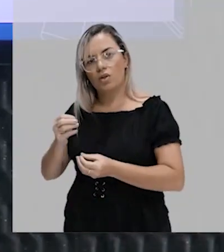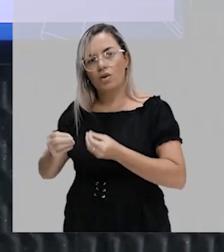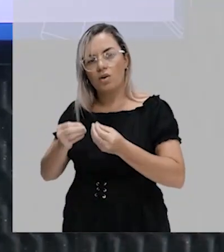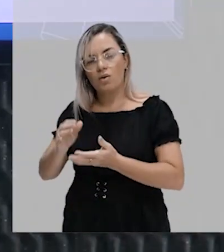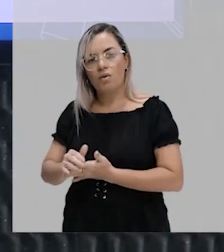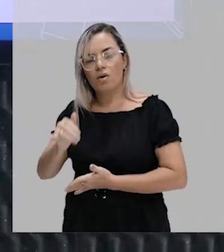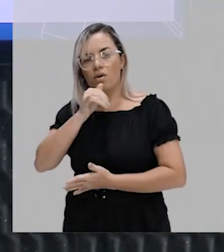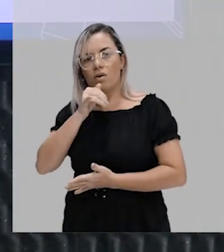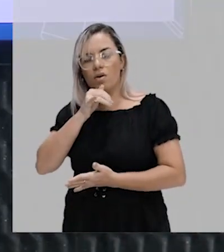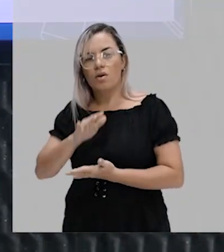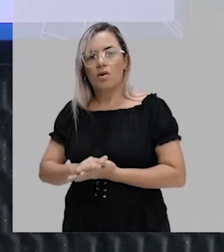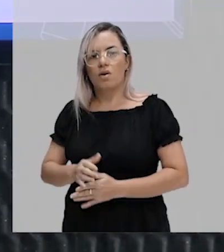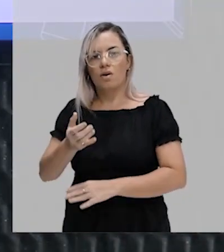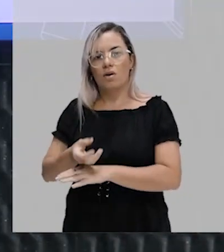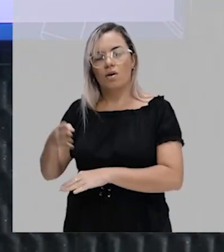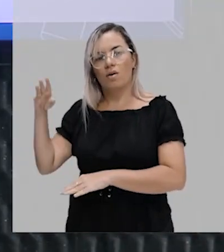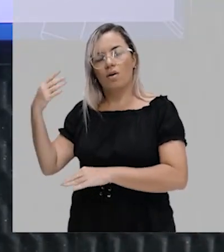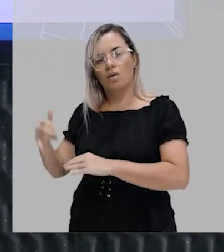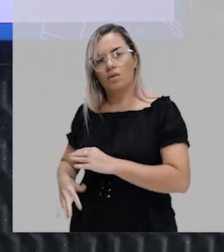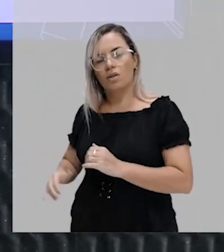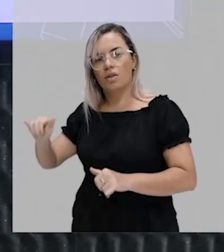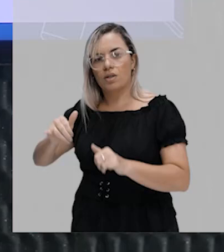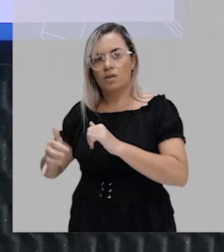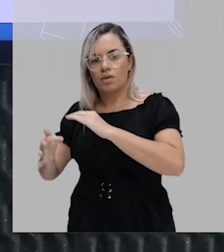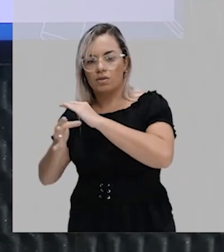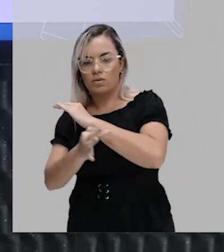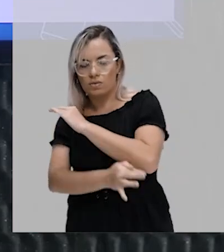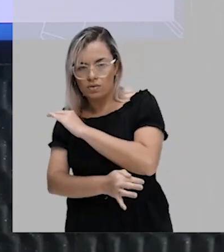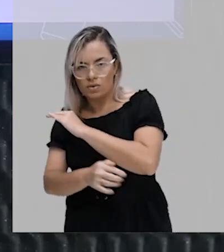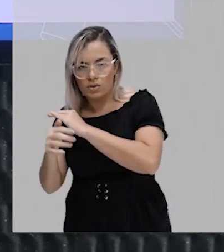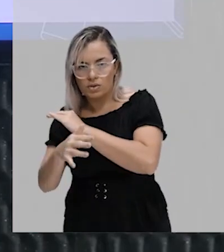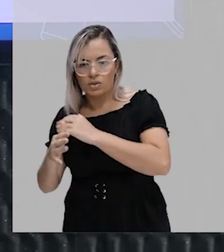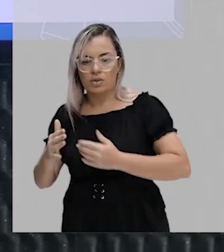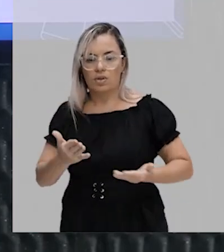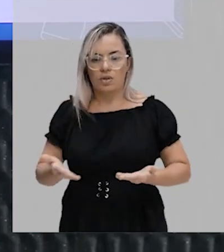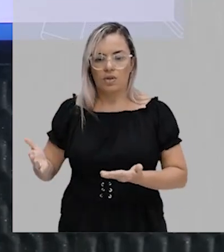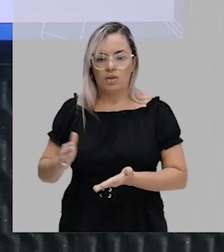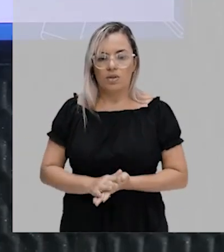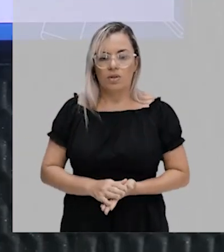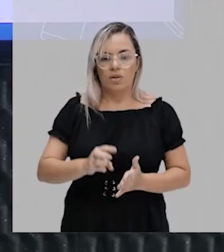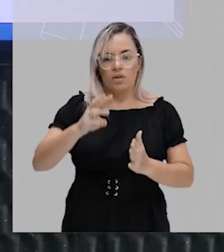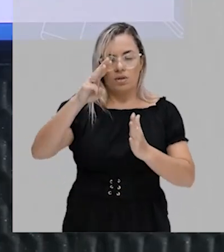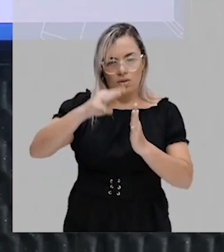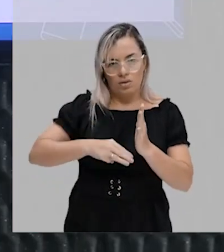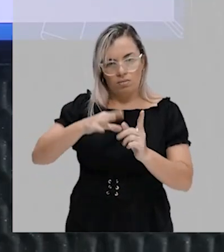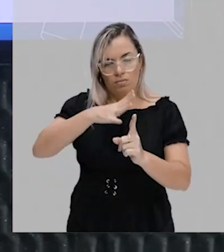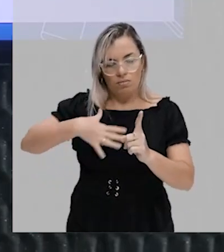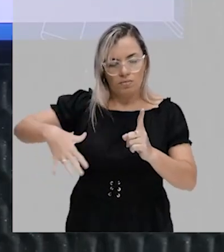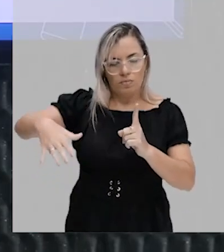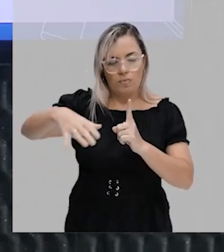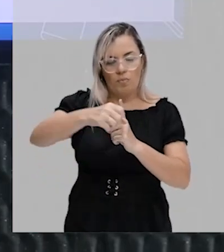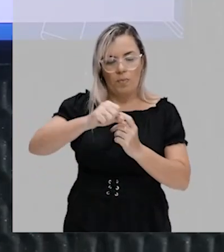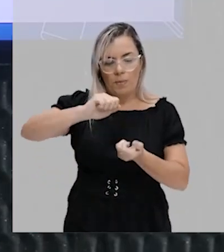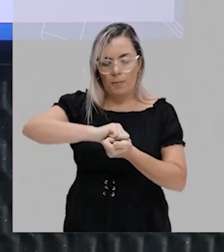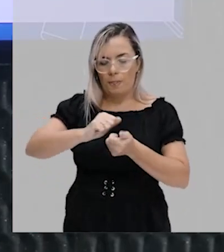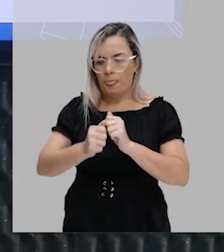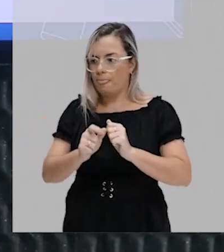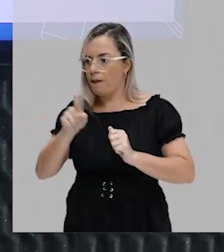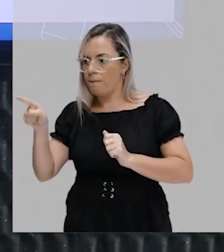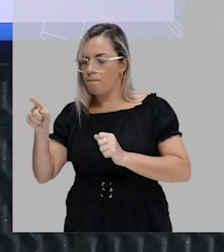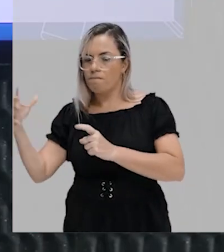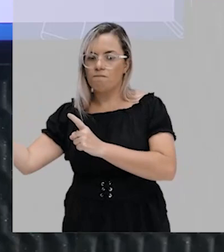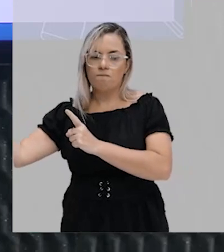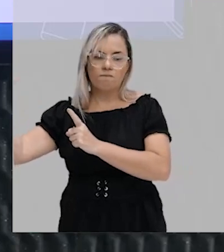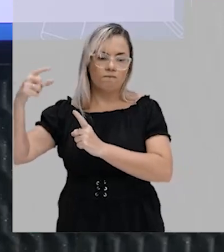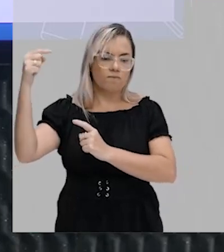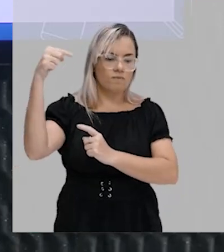da física, da química, das ciências naturais. O método sociológico é uma adaptação dessa metodologia que existe